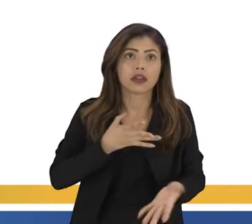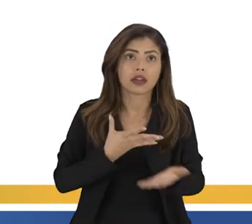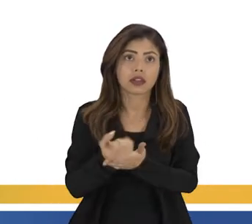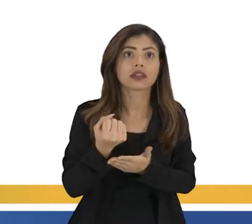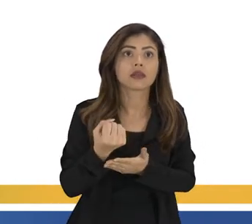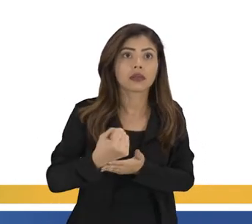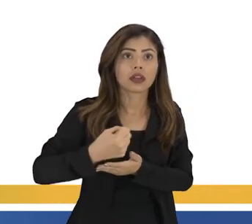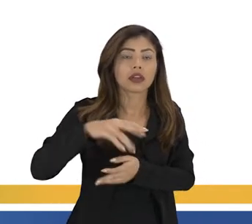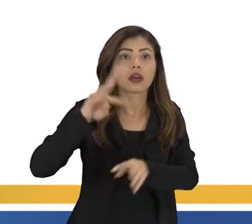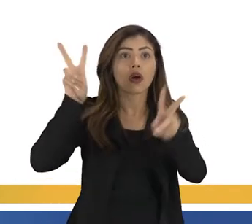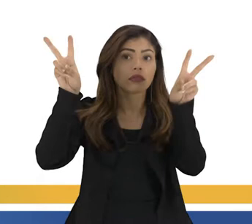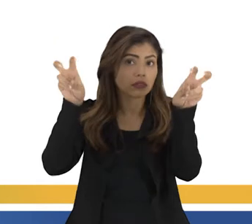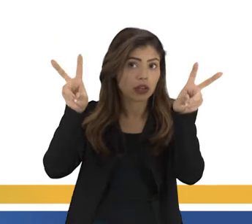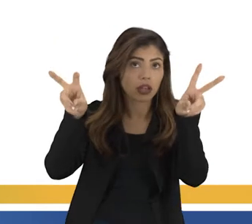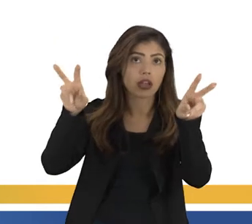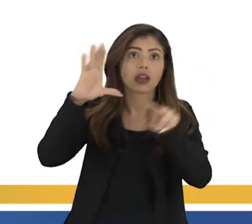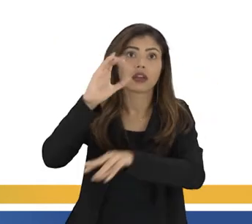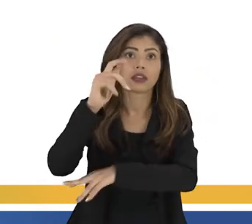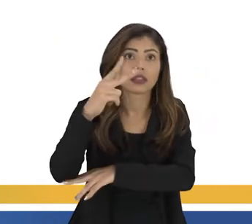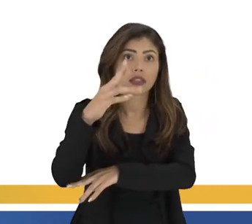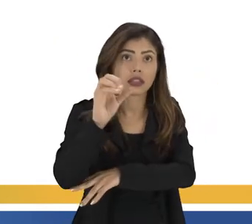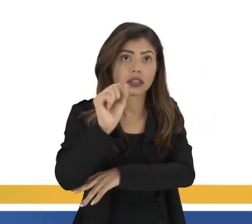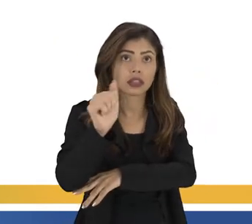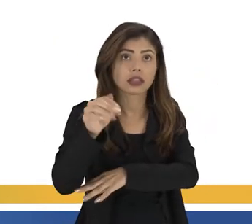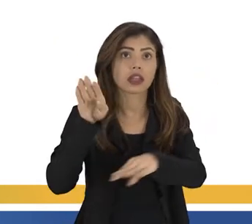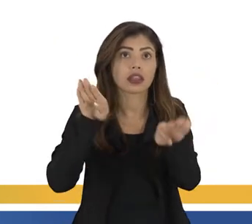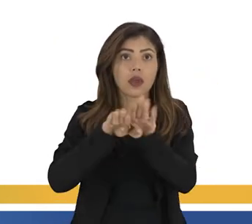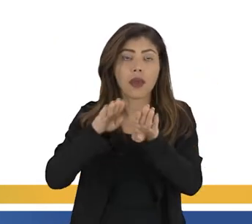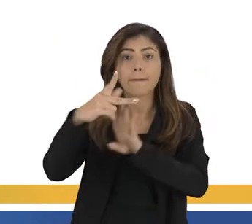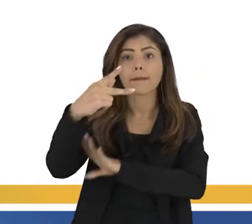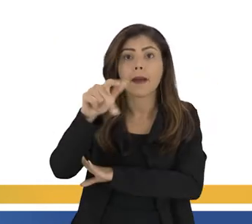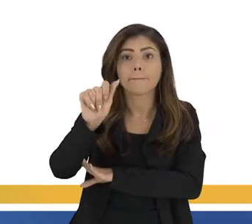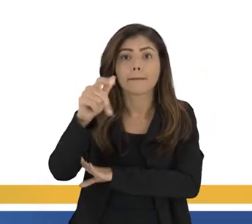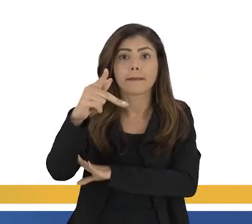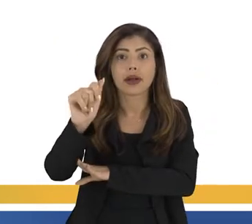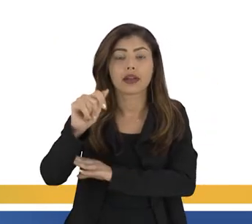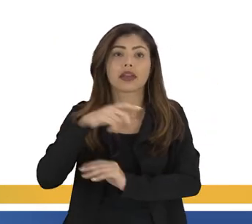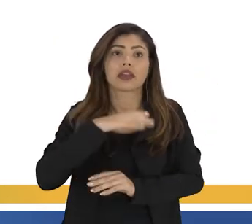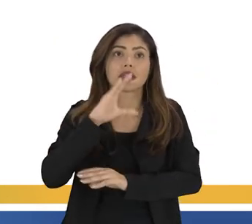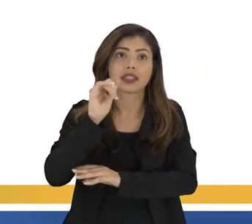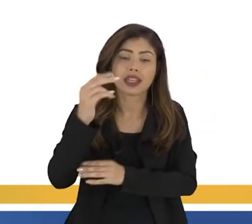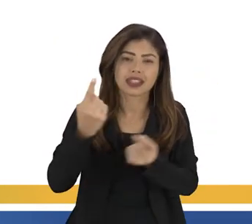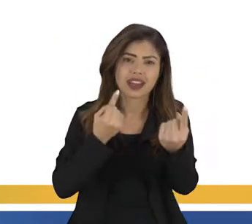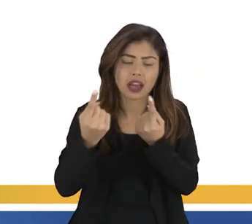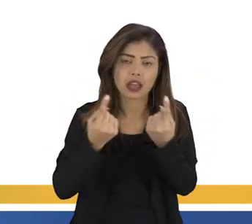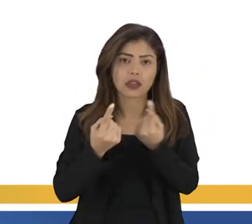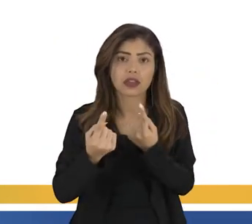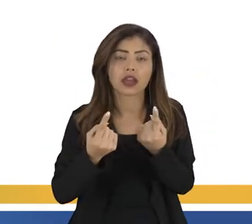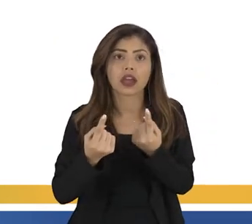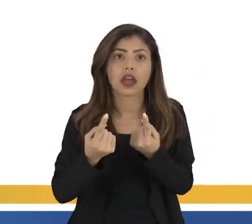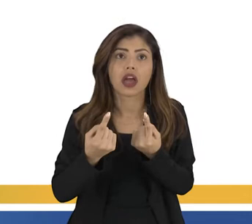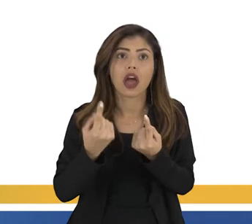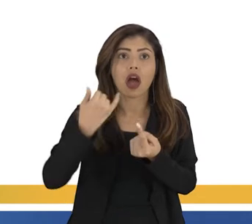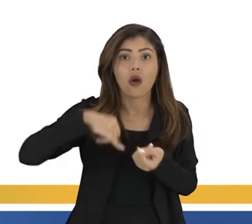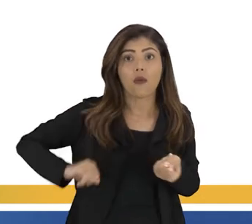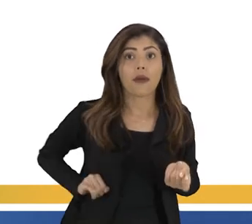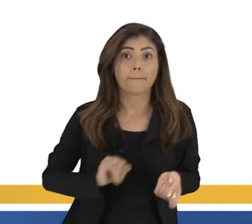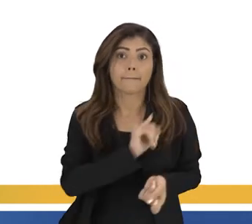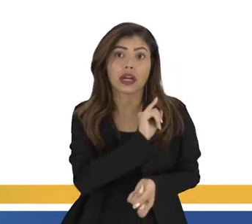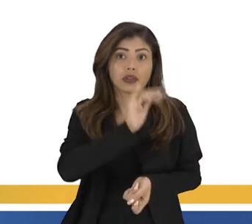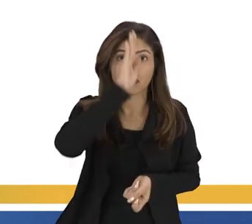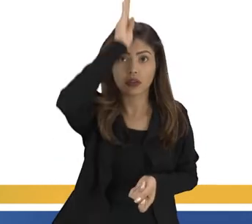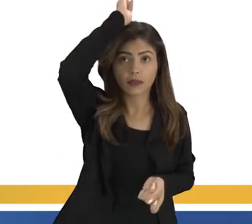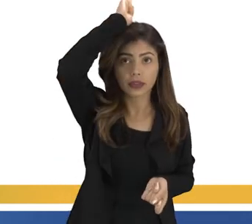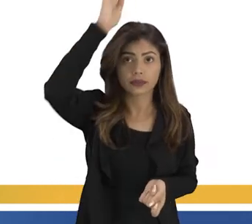vai receber o título de césar e de papa césar está relacionado ao império romano césar era o título